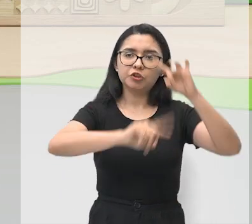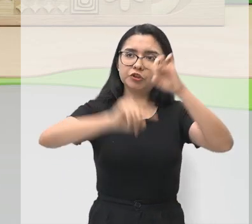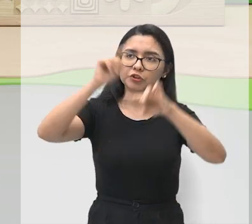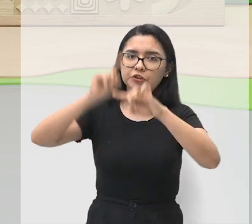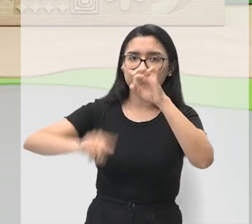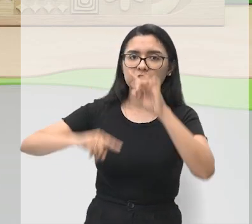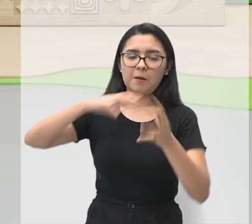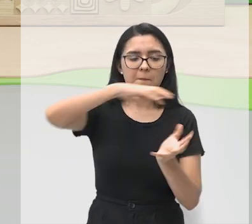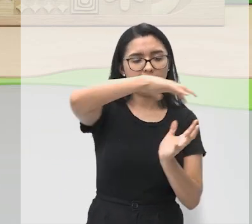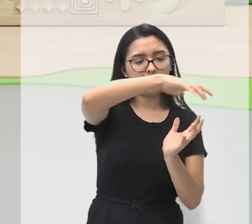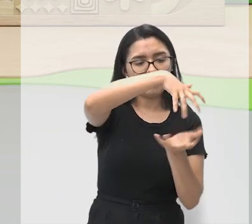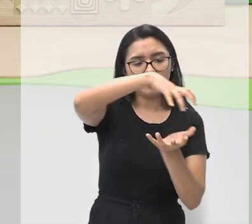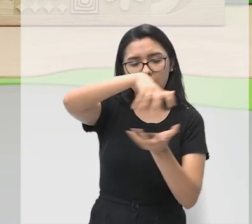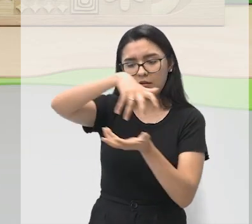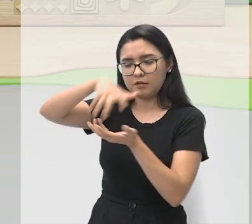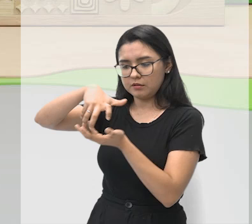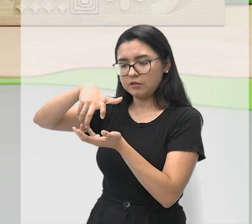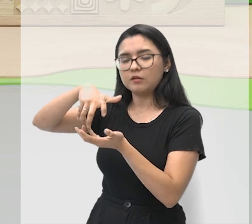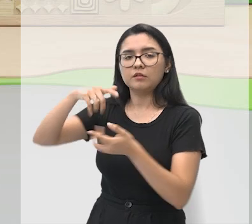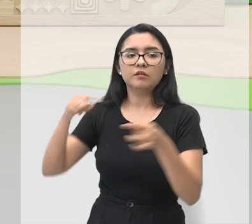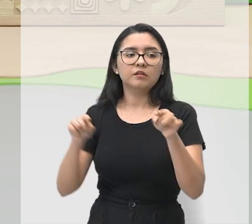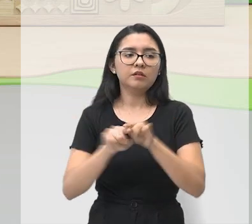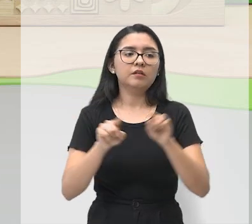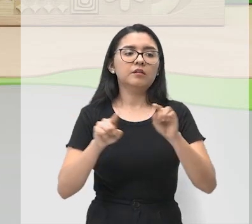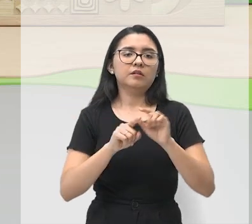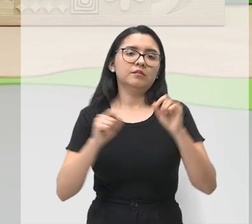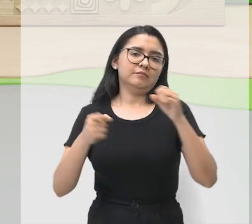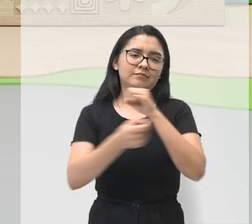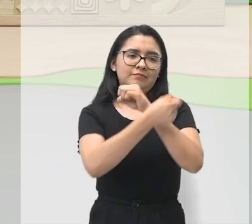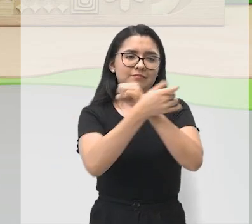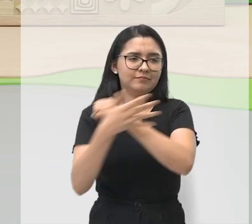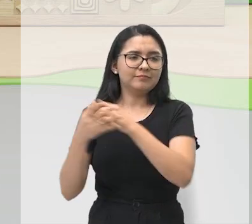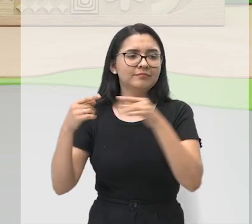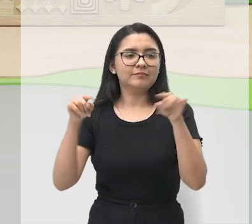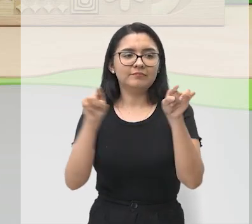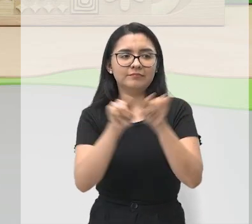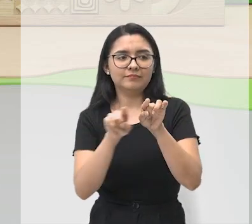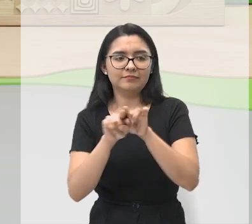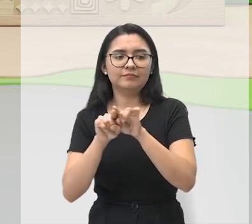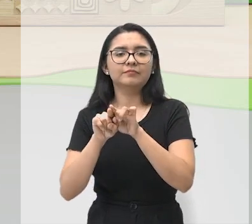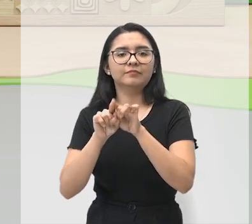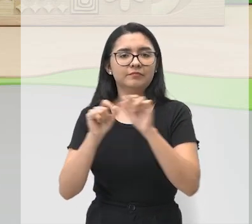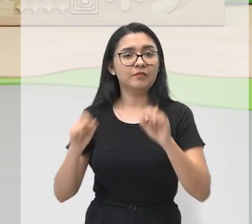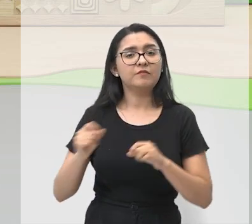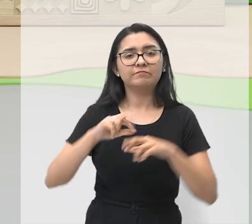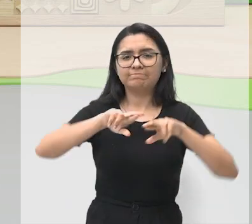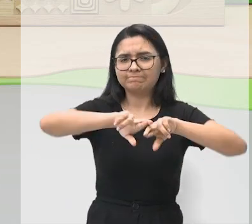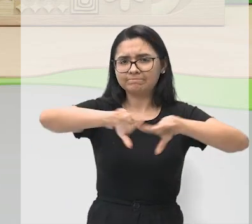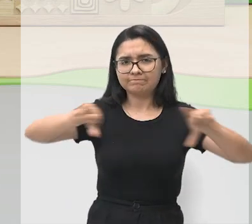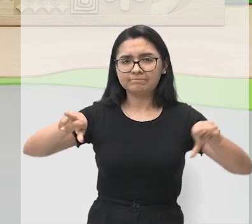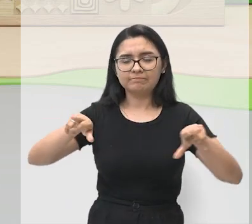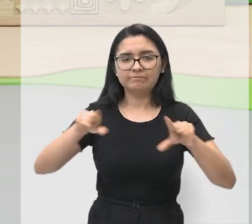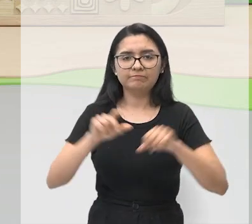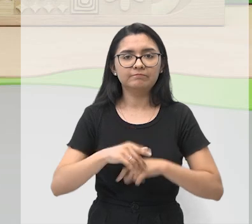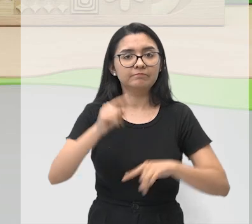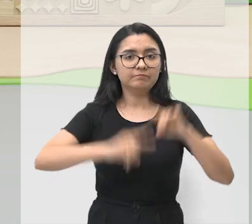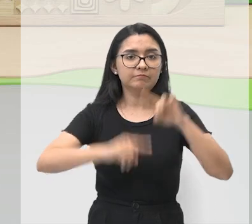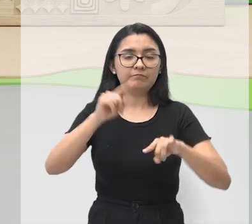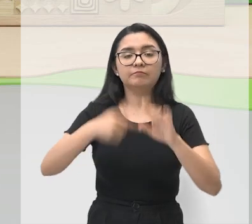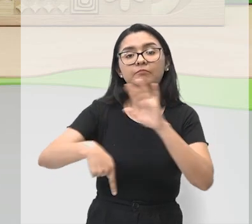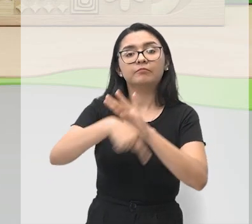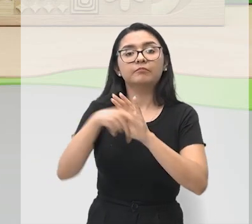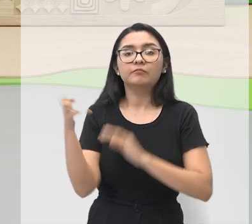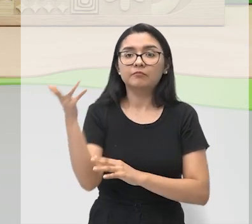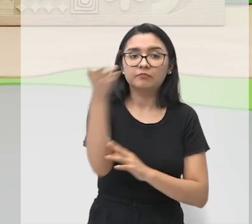estrelas, planetas, asteroides e outros corpos celestes. E